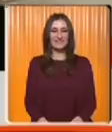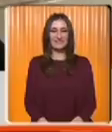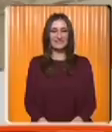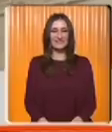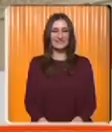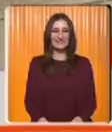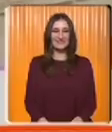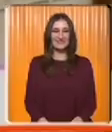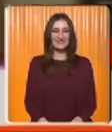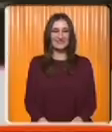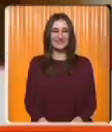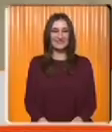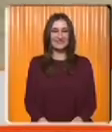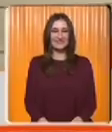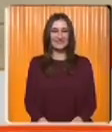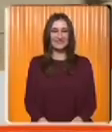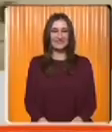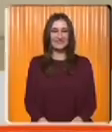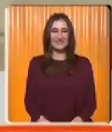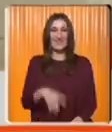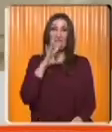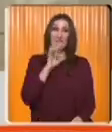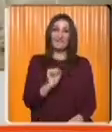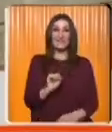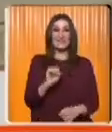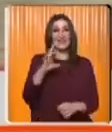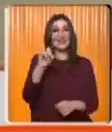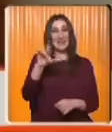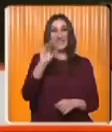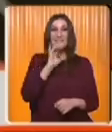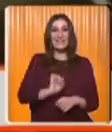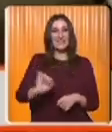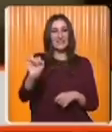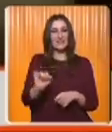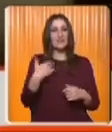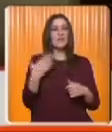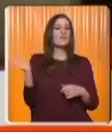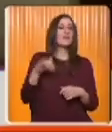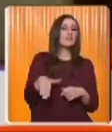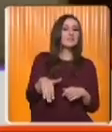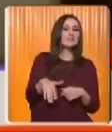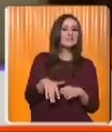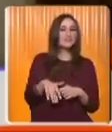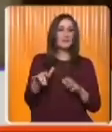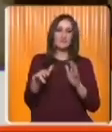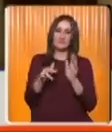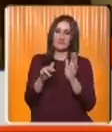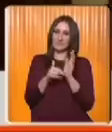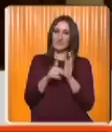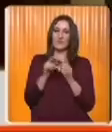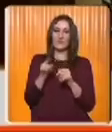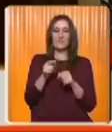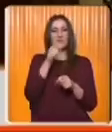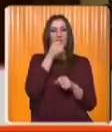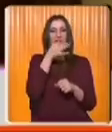Taran, taran, taran, taran. Olha o filho da Carla! O que é que eu vim cá fazer? Espera lá que eu vou aí para